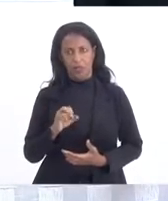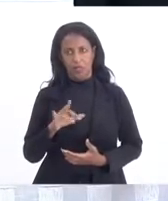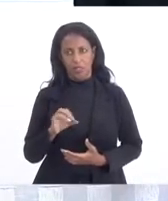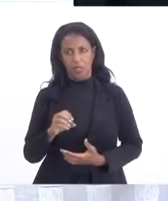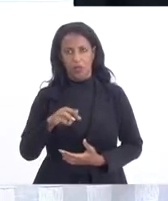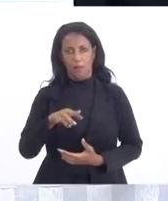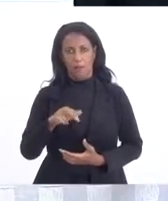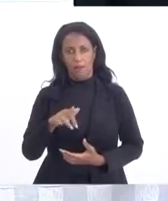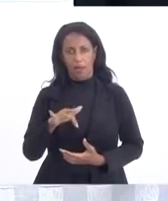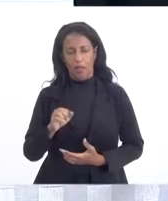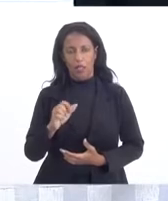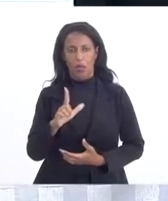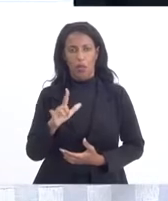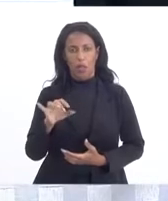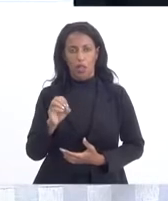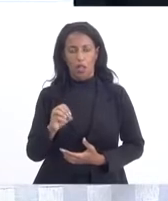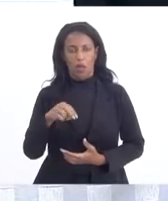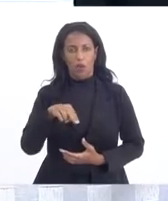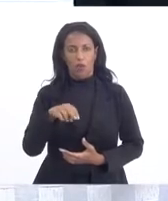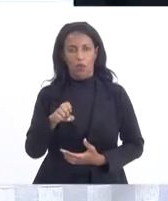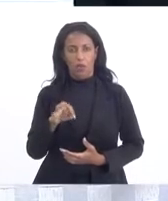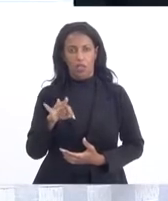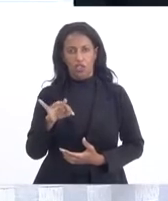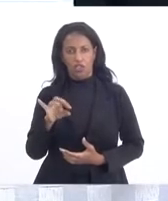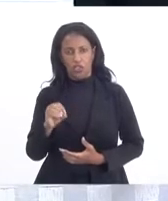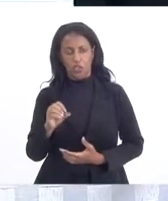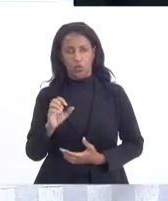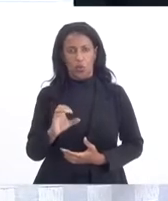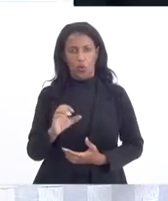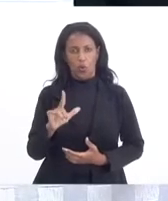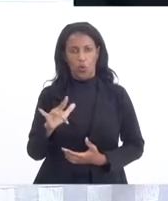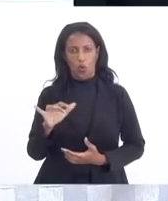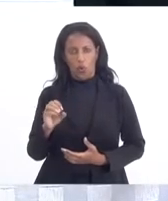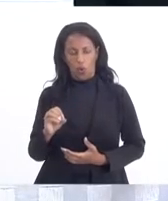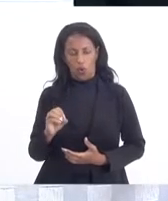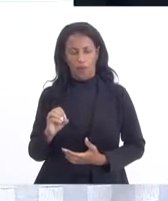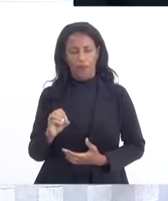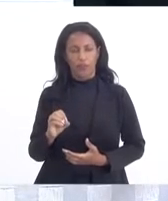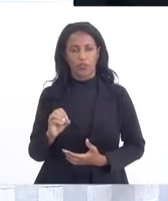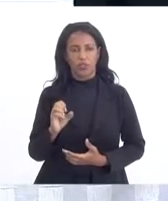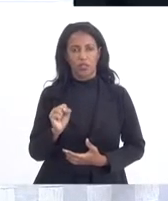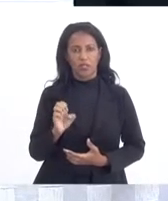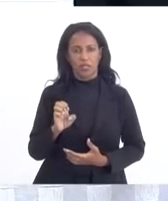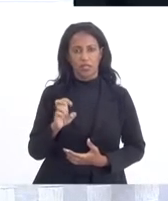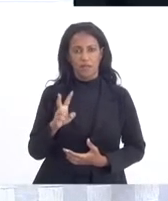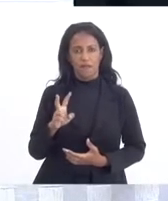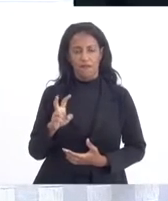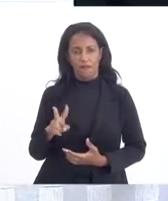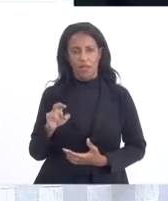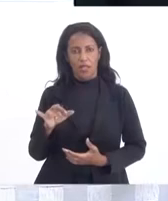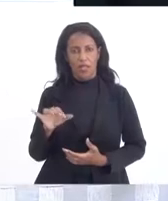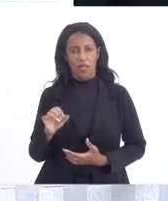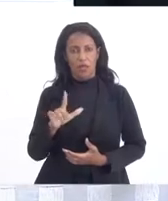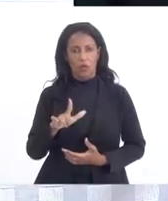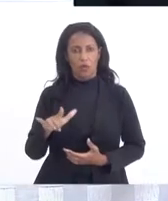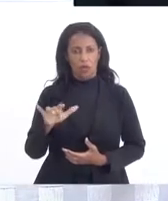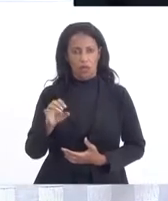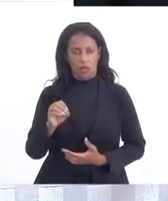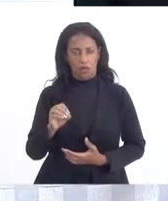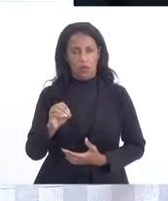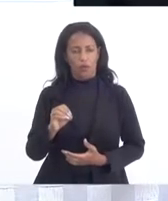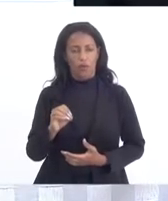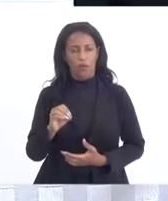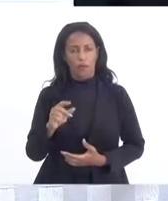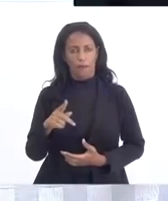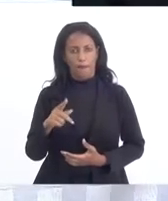Venda, o Léo Pelanca, o Netinho, o Clóvis Tocha de Miracema, Severiano Neném, Léo Coutinho,